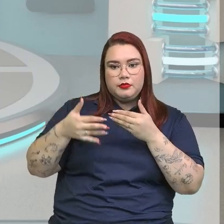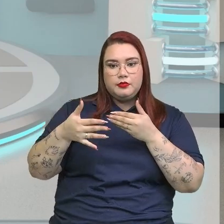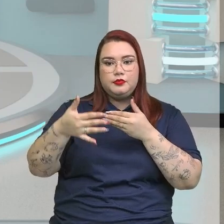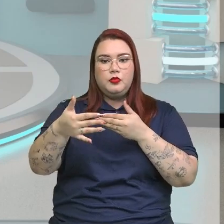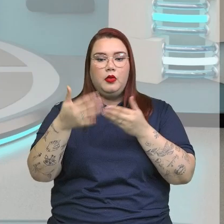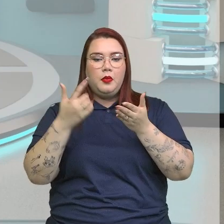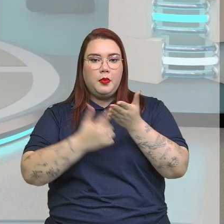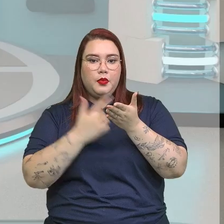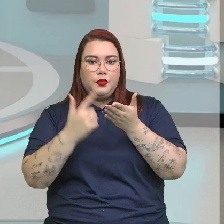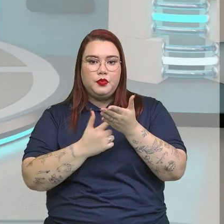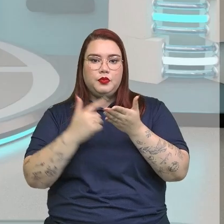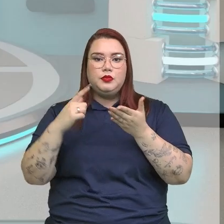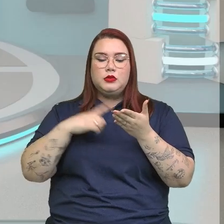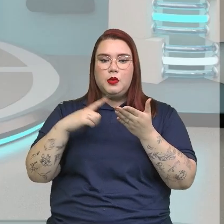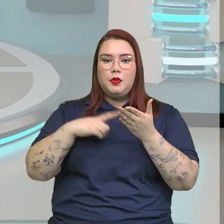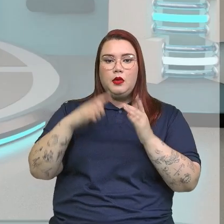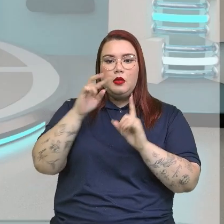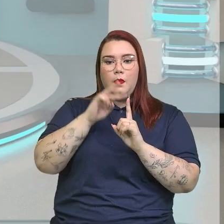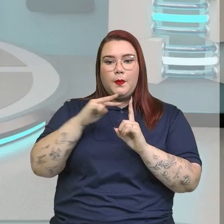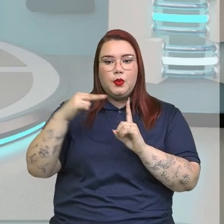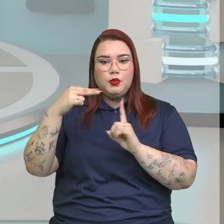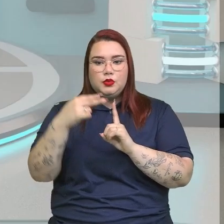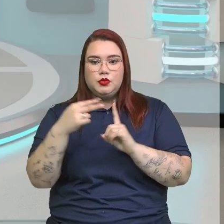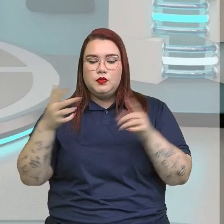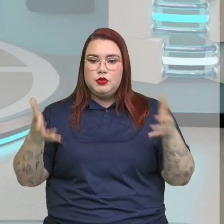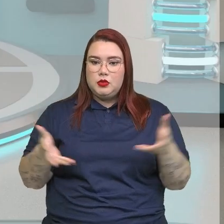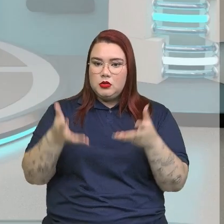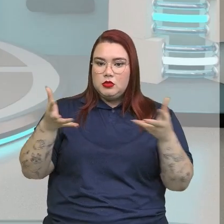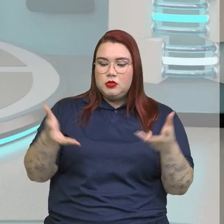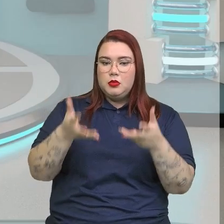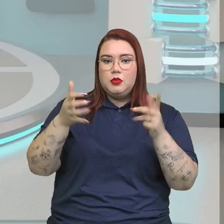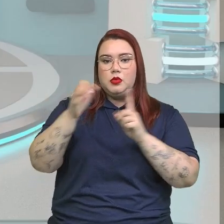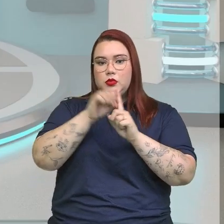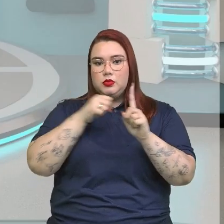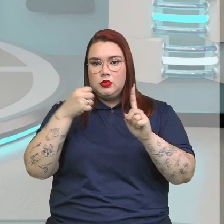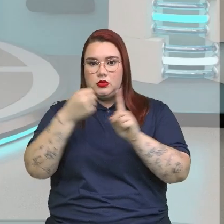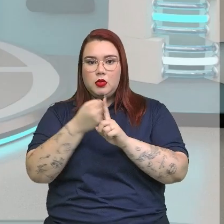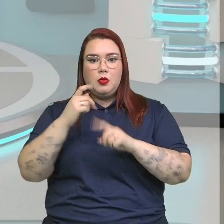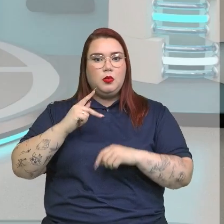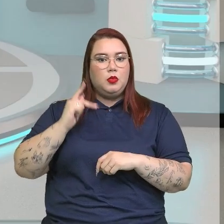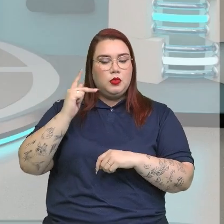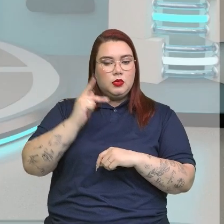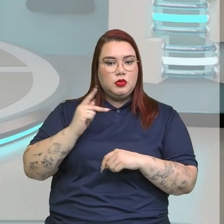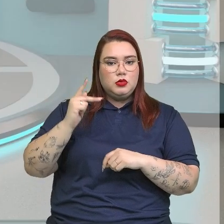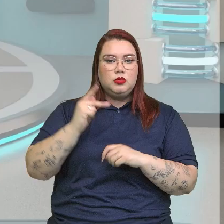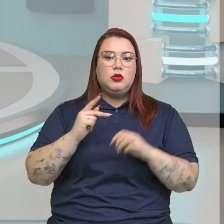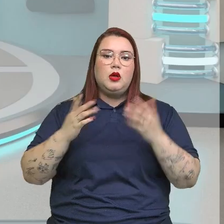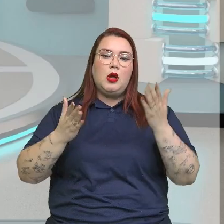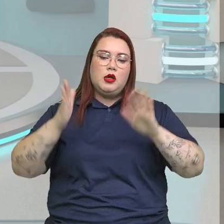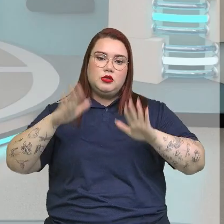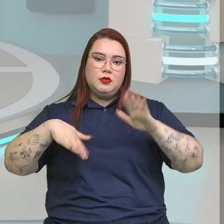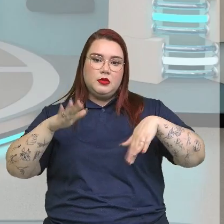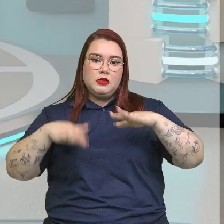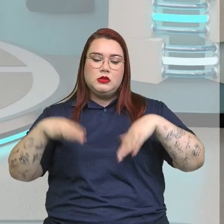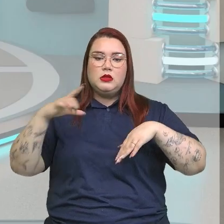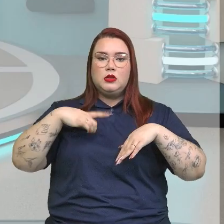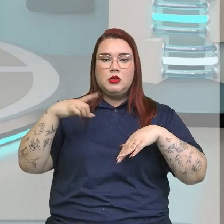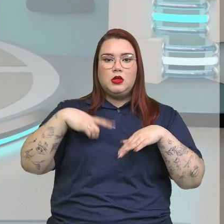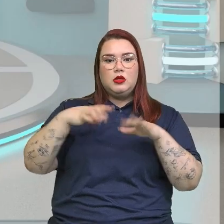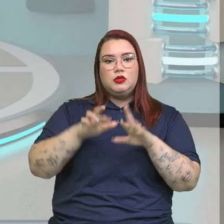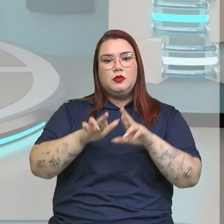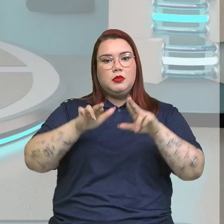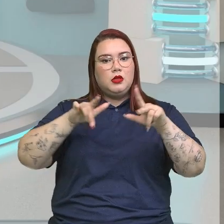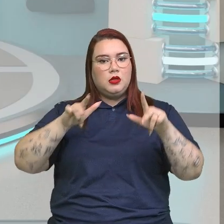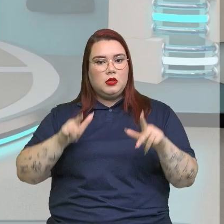ora, elas têm um olhar de engajamento, um olhar social, político forte, e ora, elas se desapegam